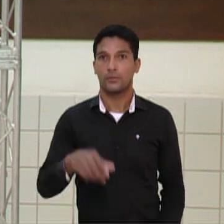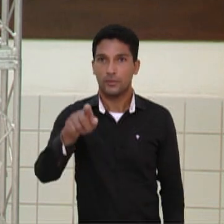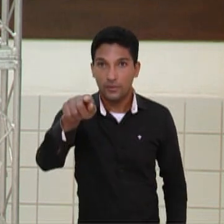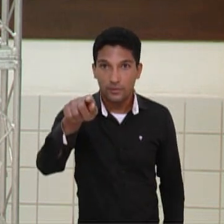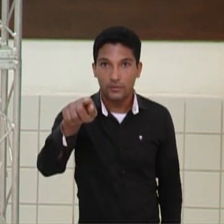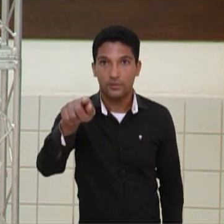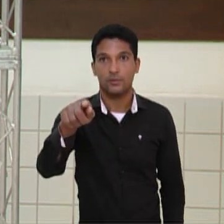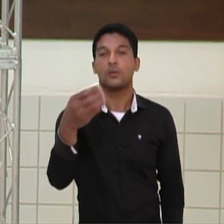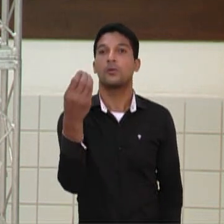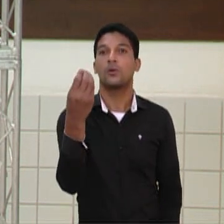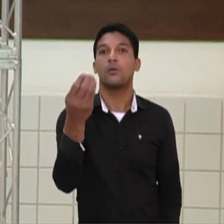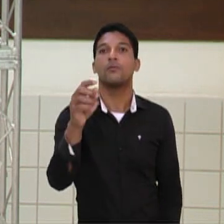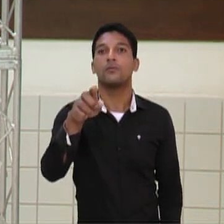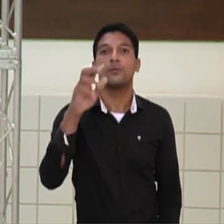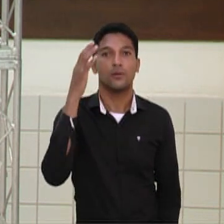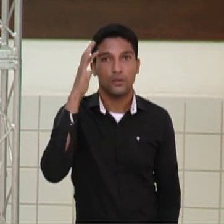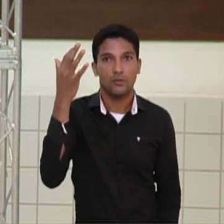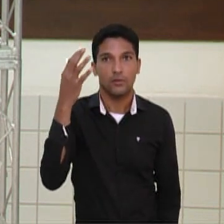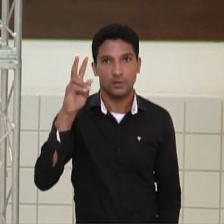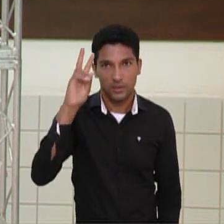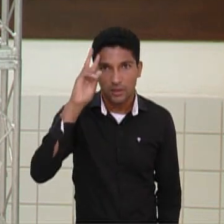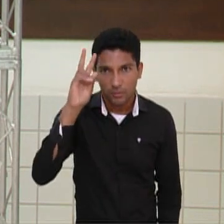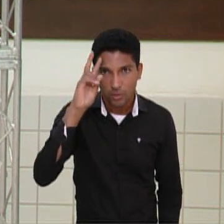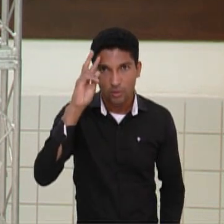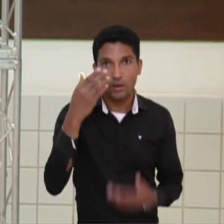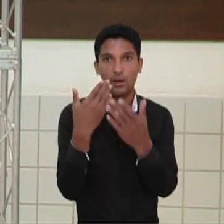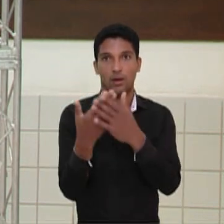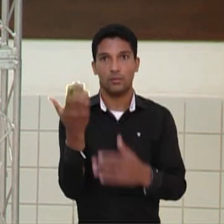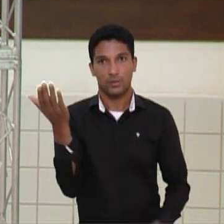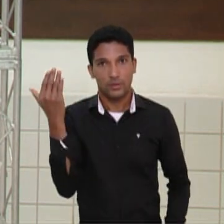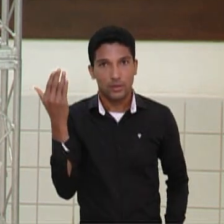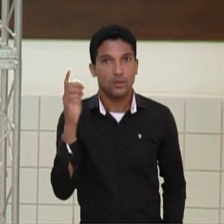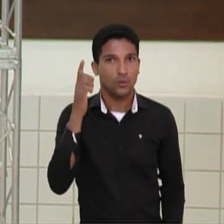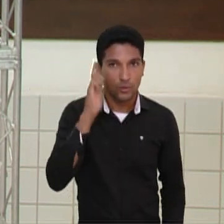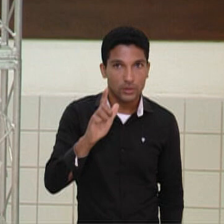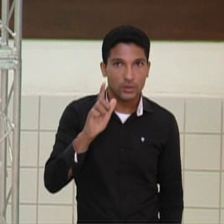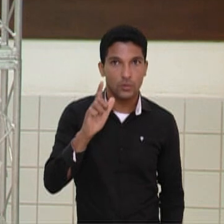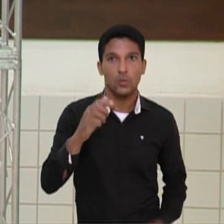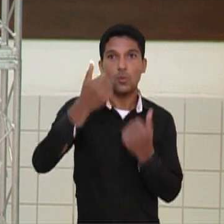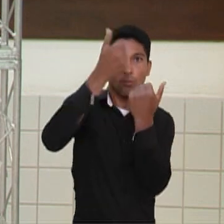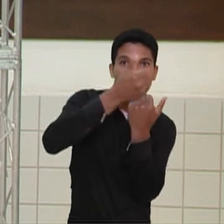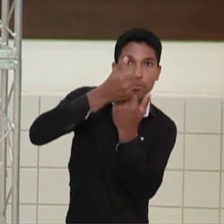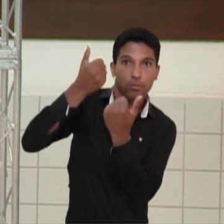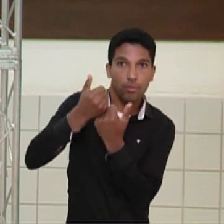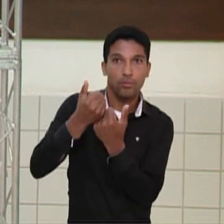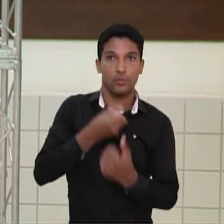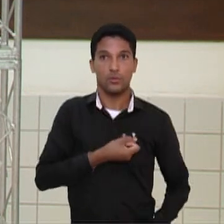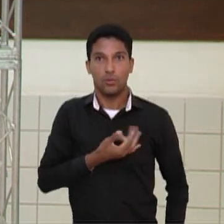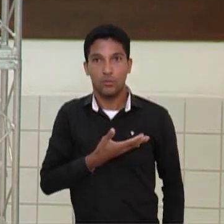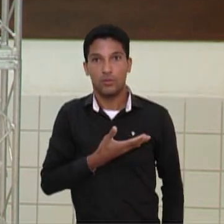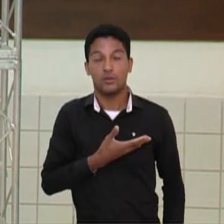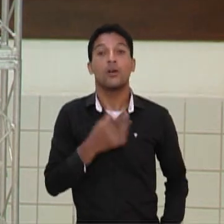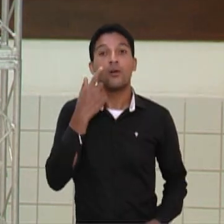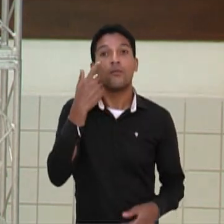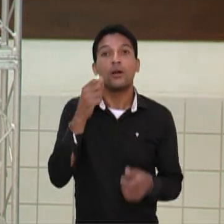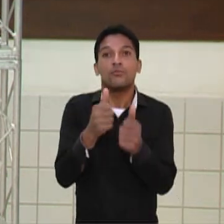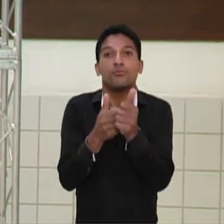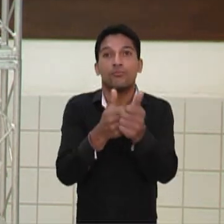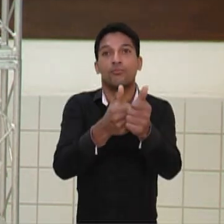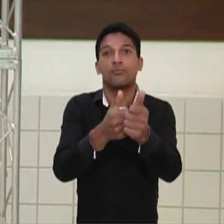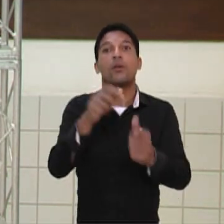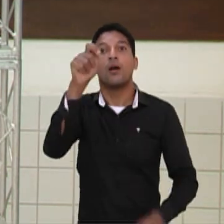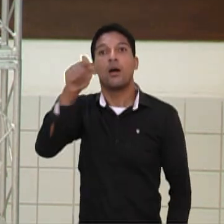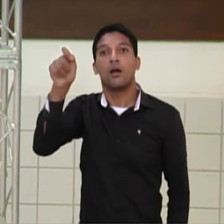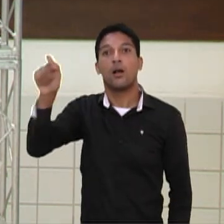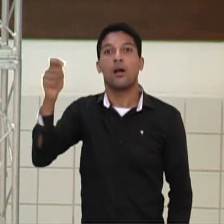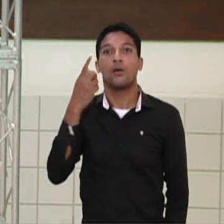aí, como resolveram? Lembraram um pouquinho da aula passada? Conseguiram realizar a substituição? Então acompanha comigo no quadro aqui. Ó.